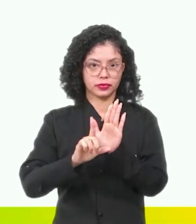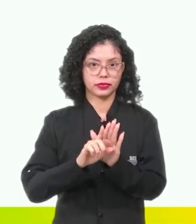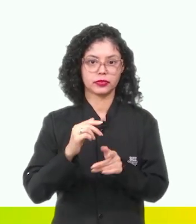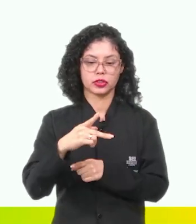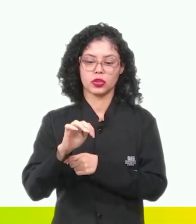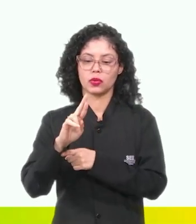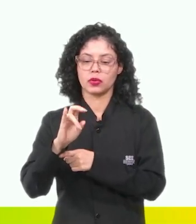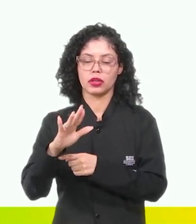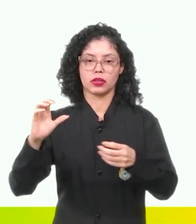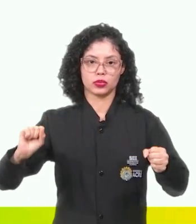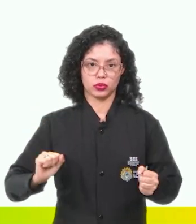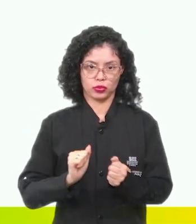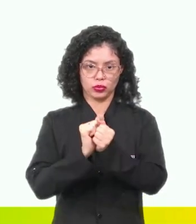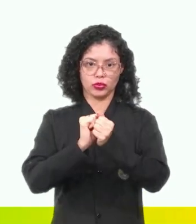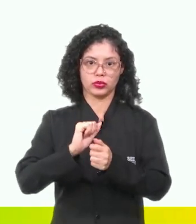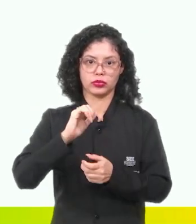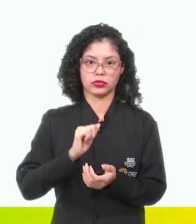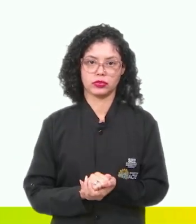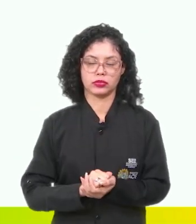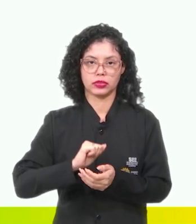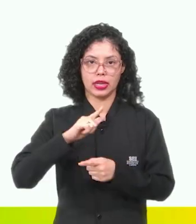dos gametas, ou